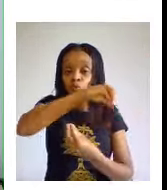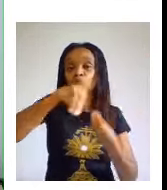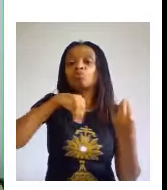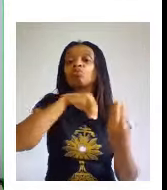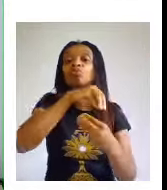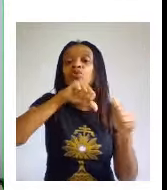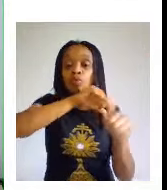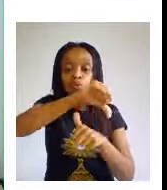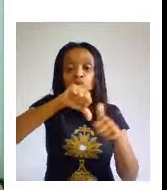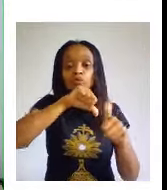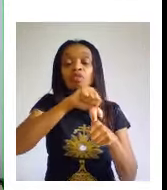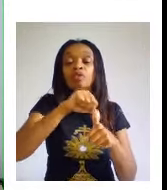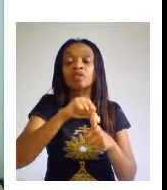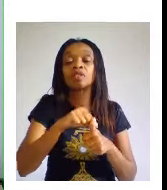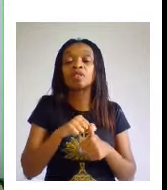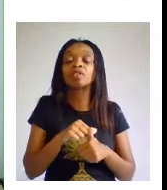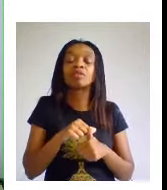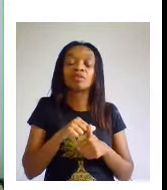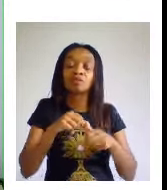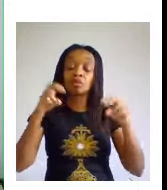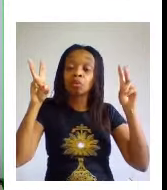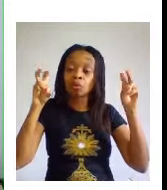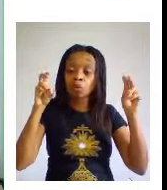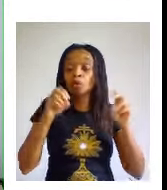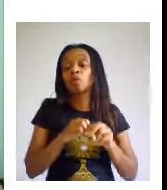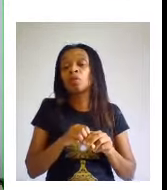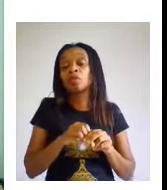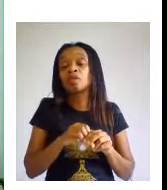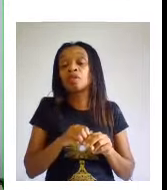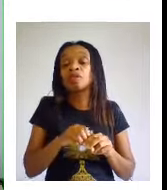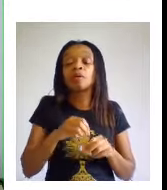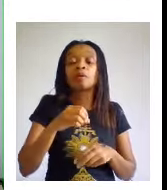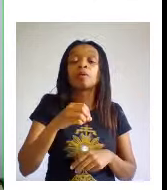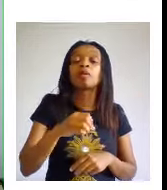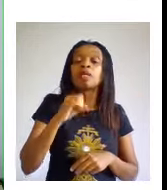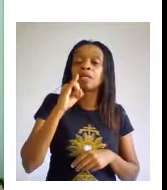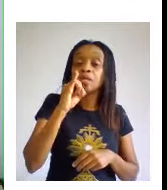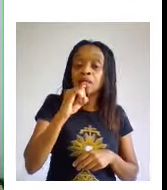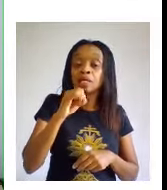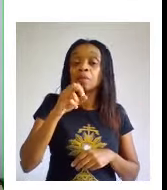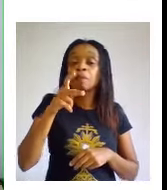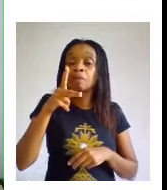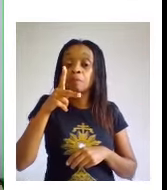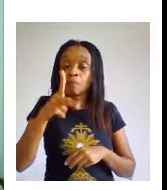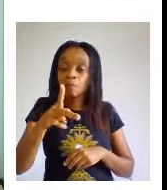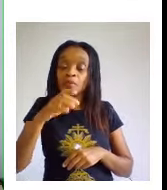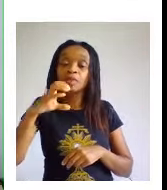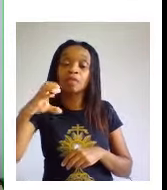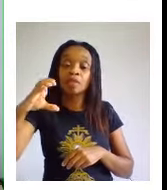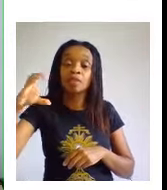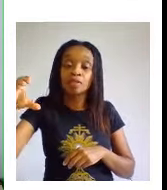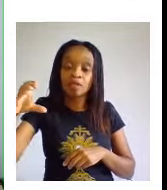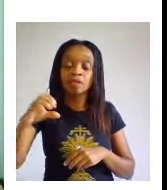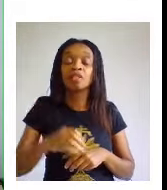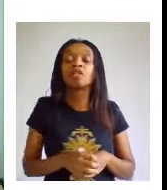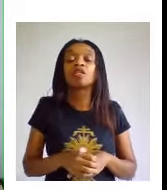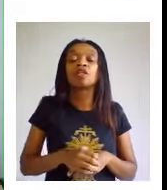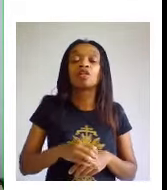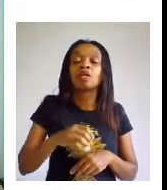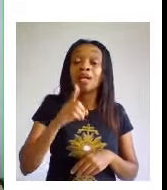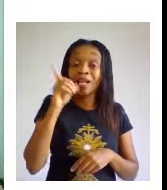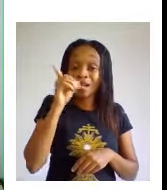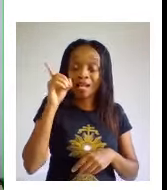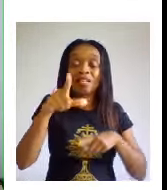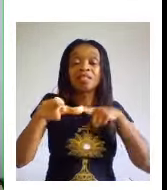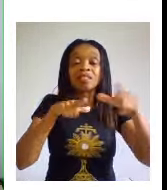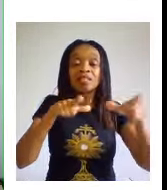grandão, painel intergovernamental sobre mudança do clima, é o IPCC, é uma sigla em inglês, né? No INPE, ele